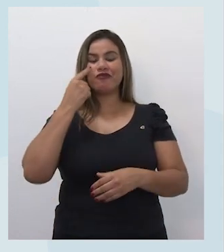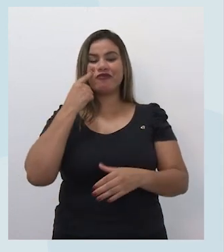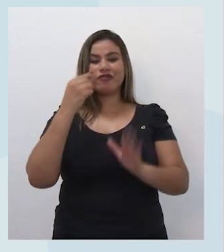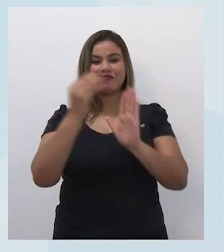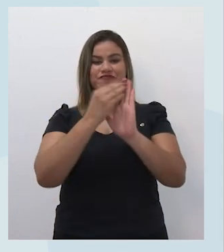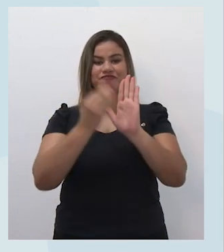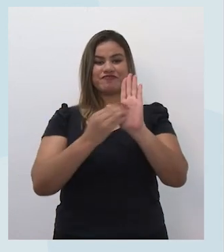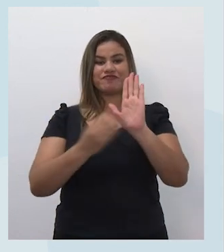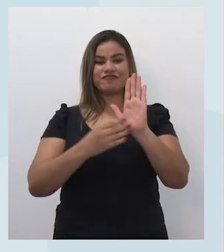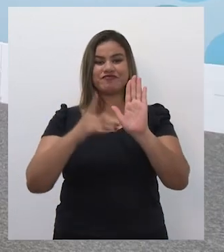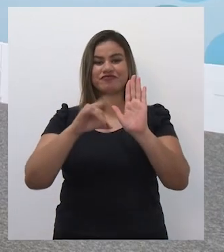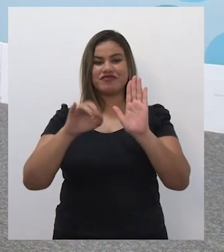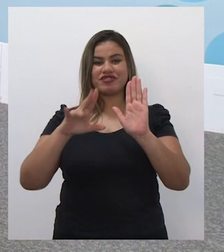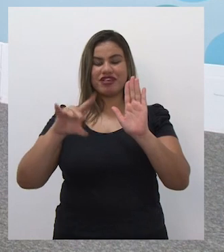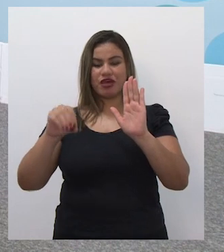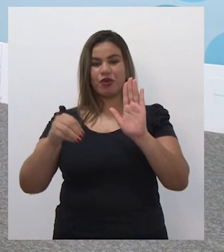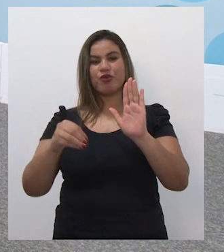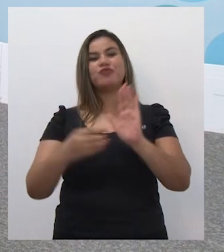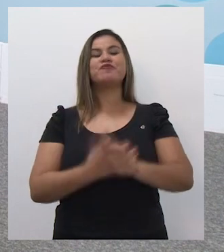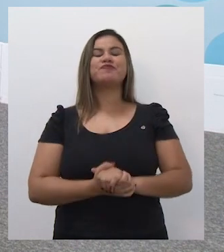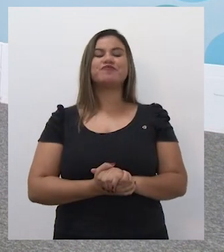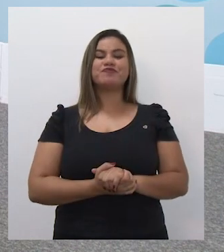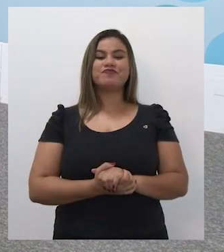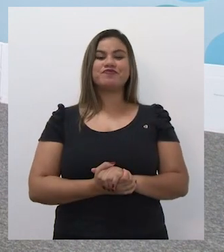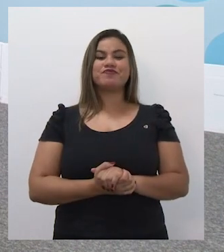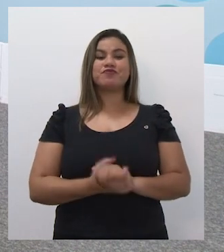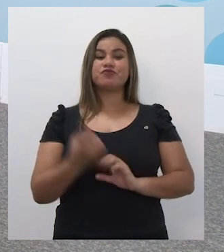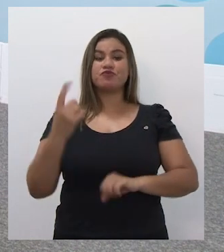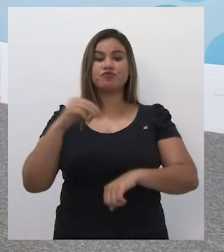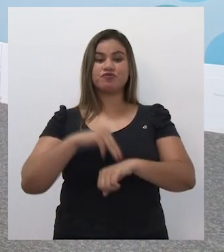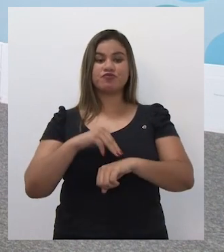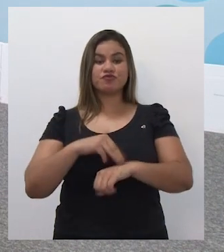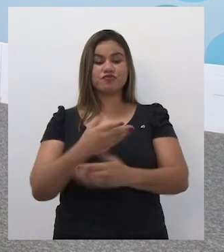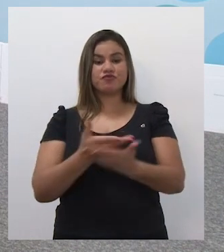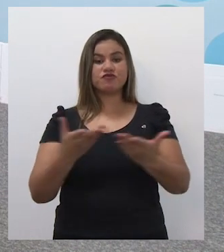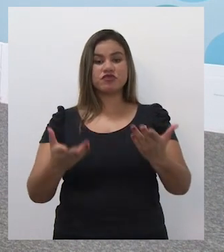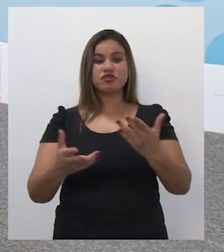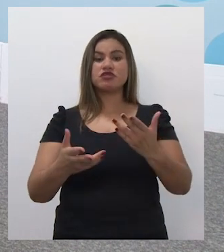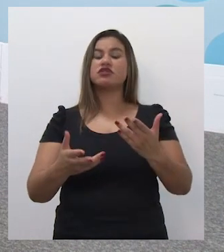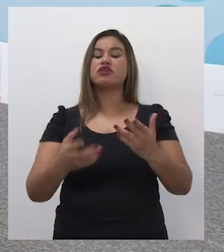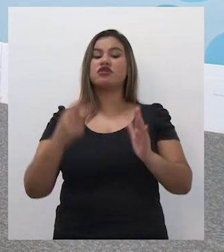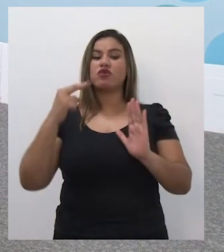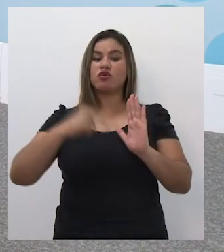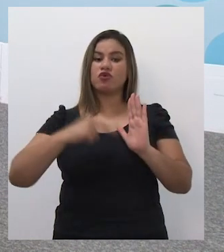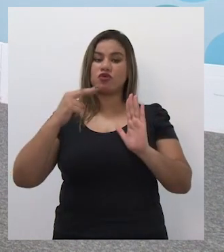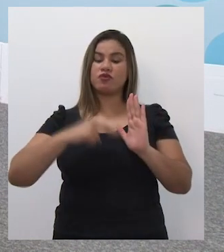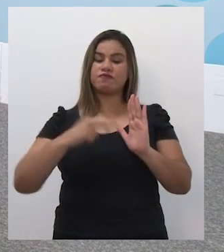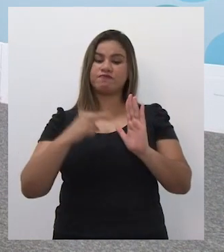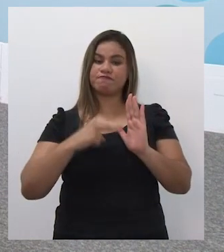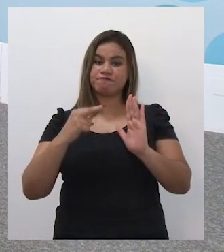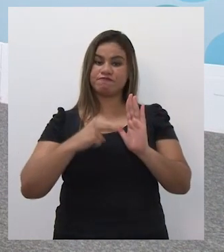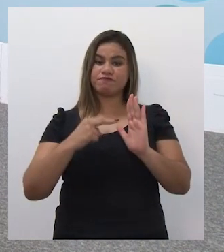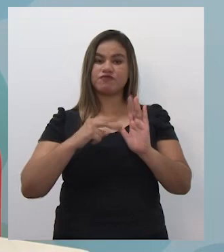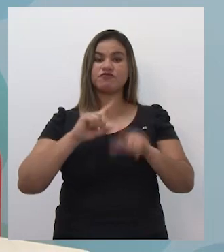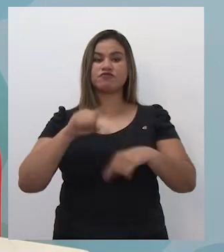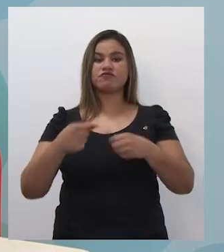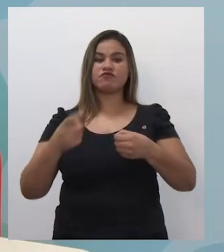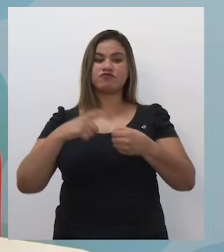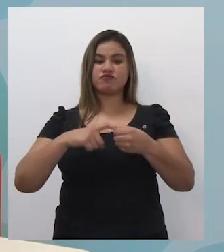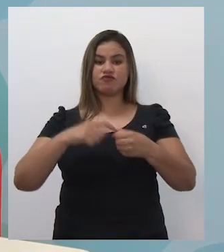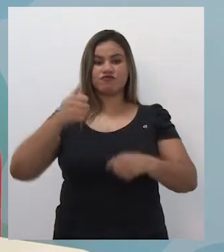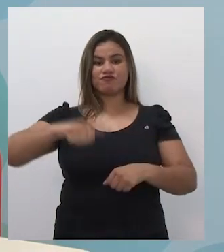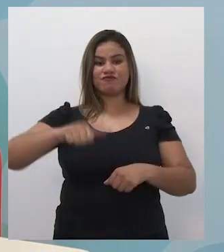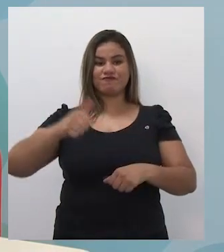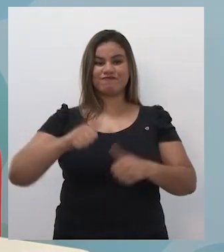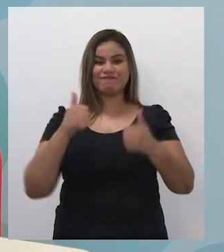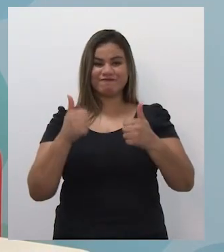bordo, não é, Dani? Exatamente. Vamos deixar aí 1 minutinho, então, para vocês revisitarem as anotações e a gente volta para uma